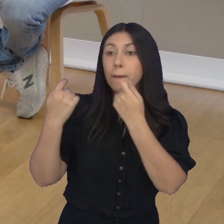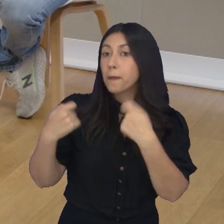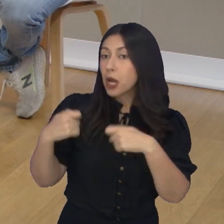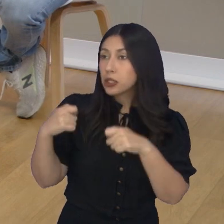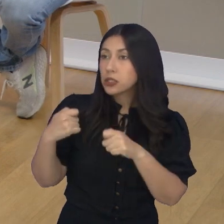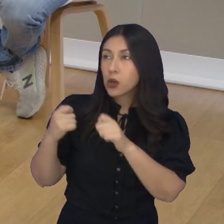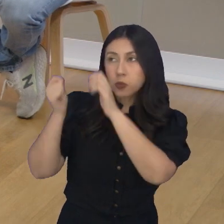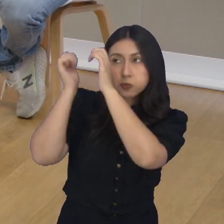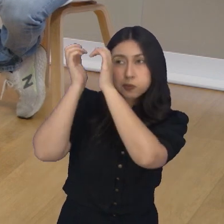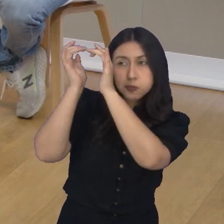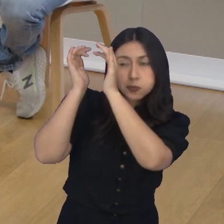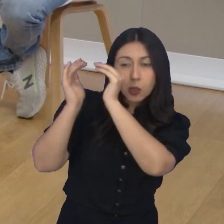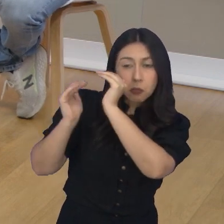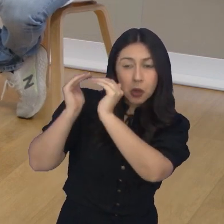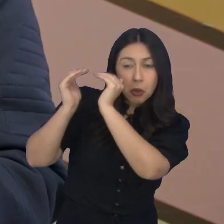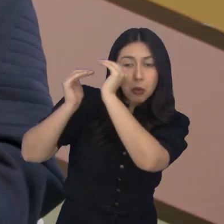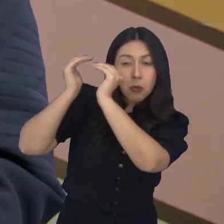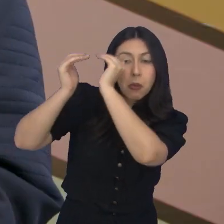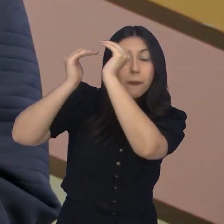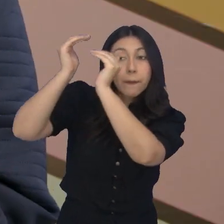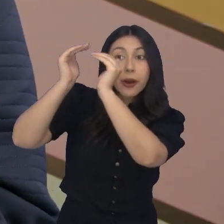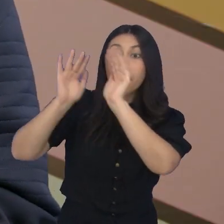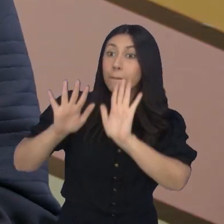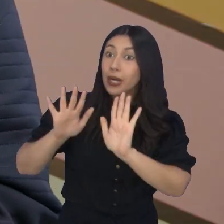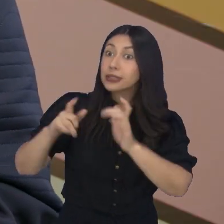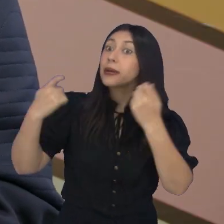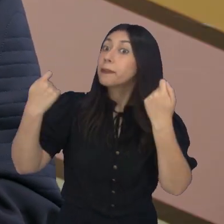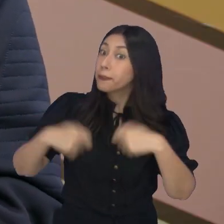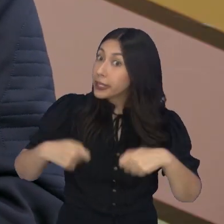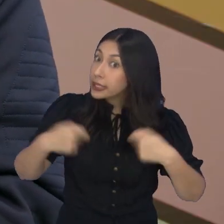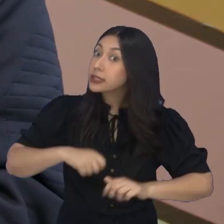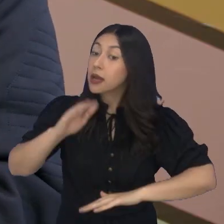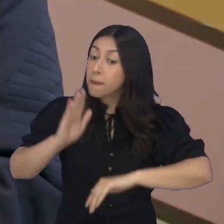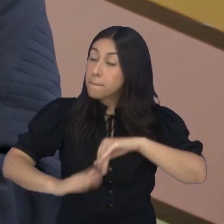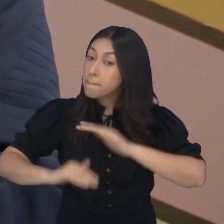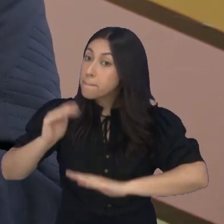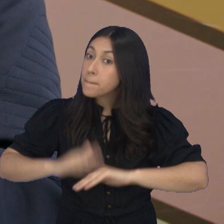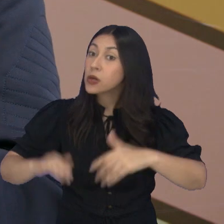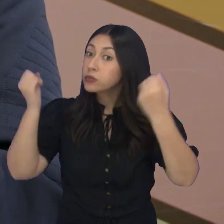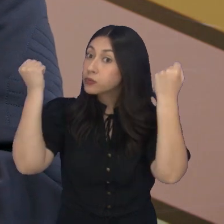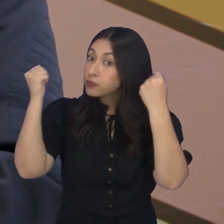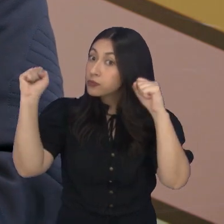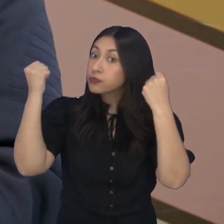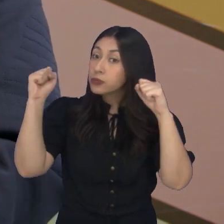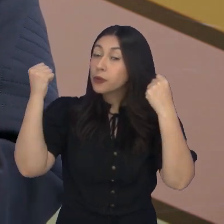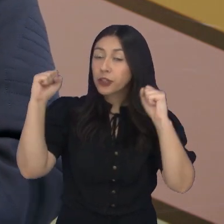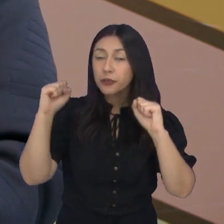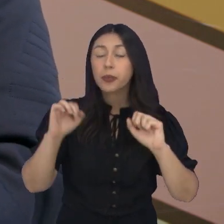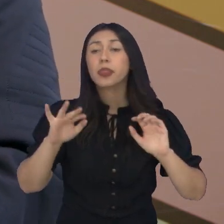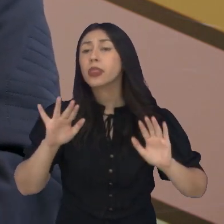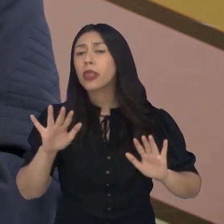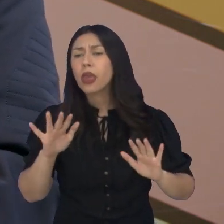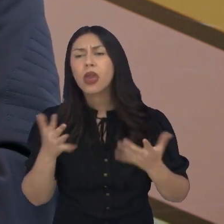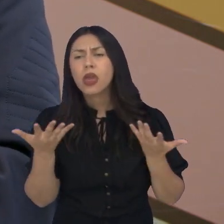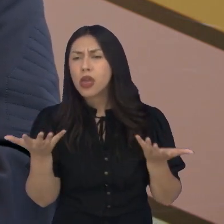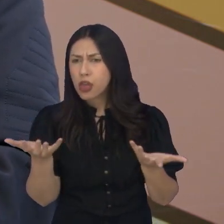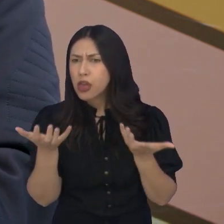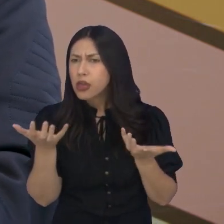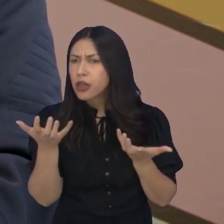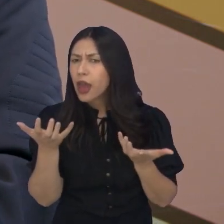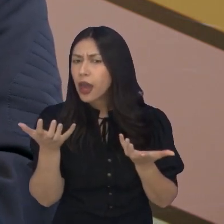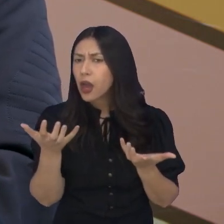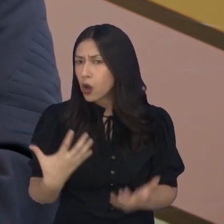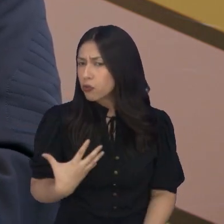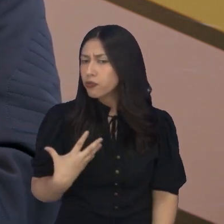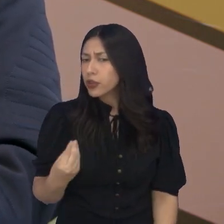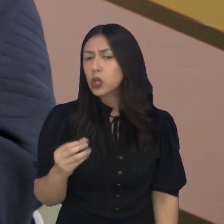né? E o desenvolvimento do cérebro depende da atividade física, né? Então, se você quer que teu filho, né, se você pode dar uma dica